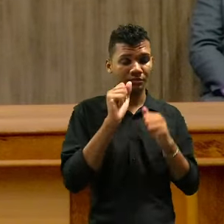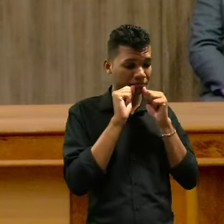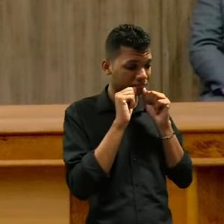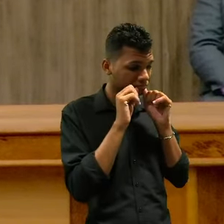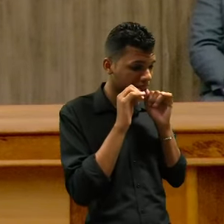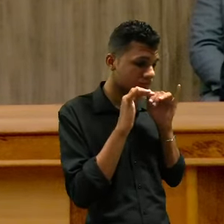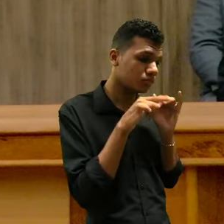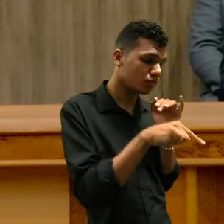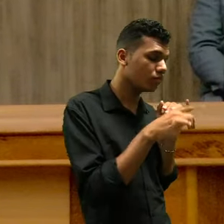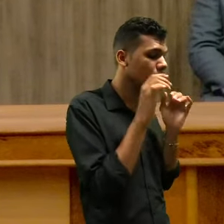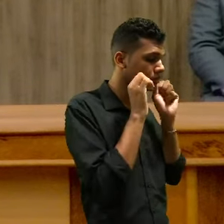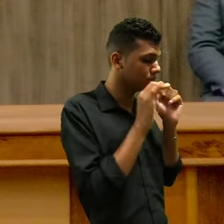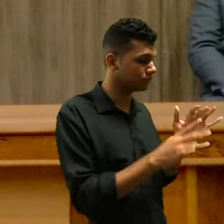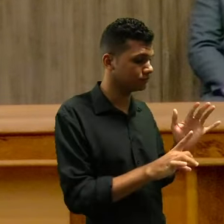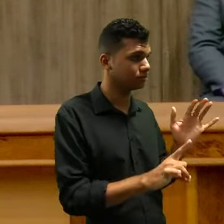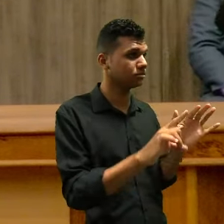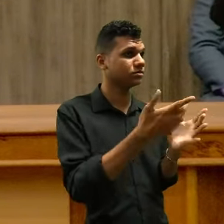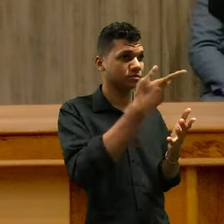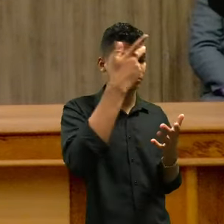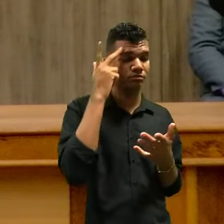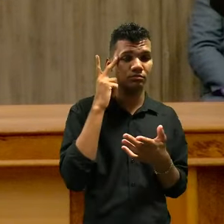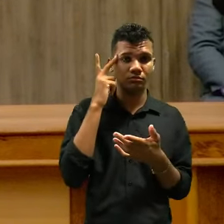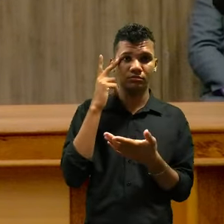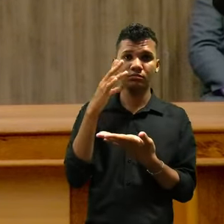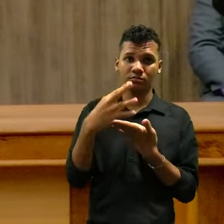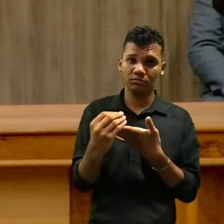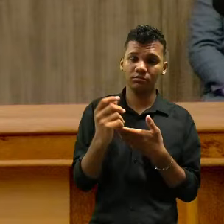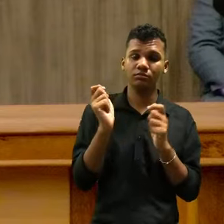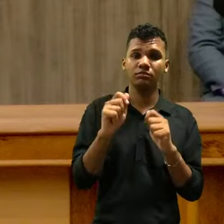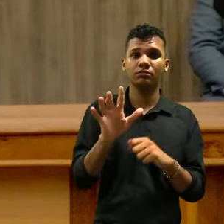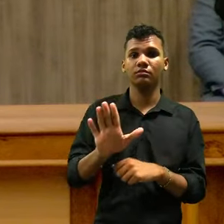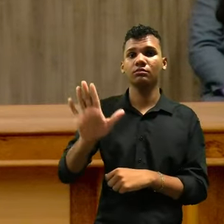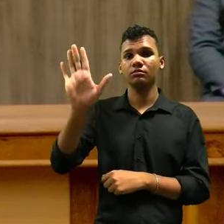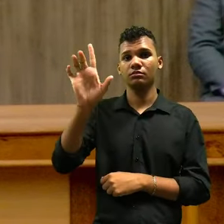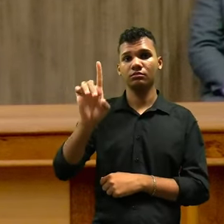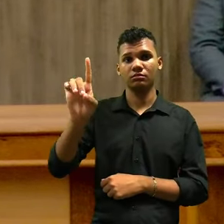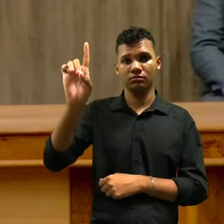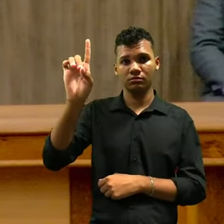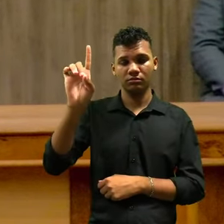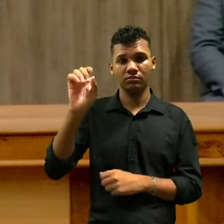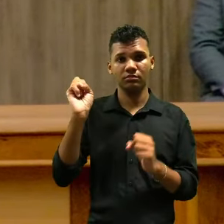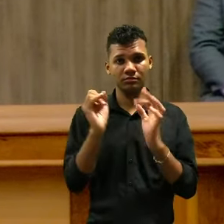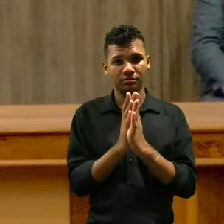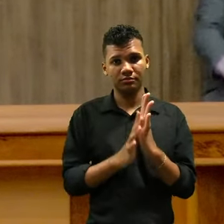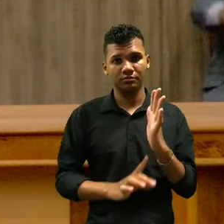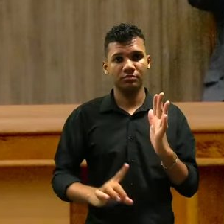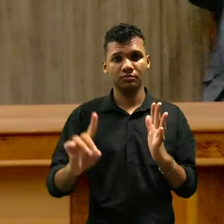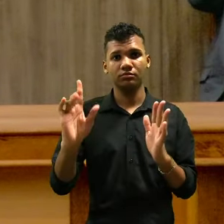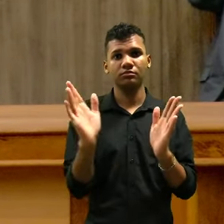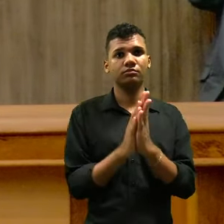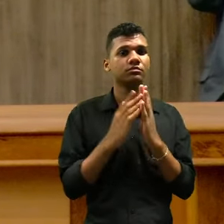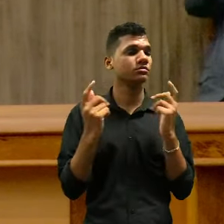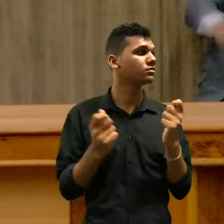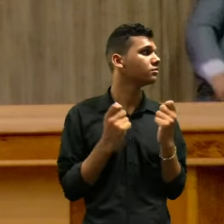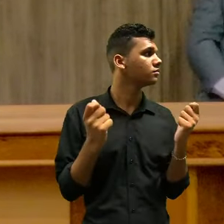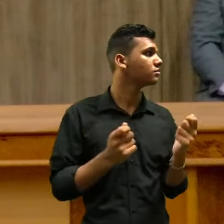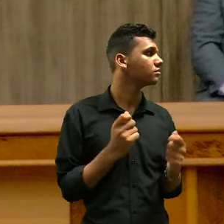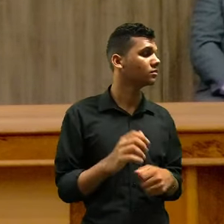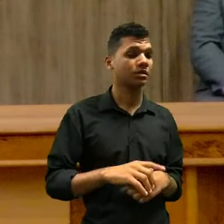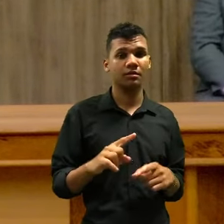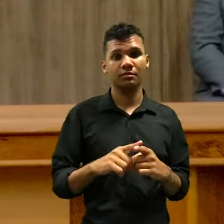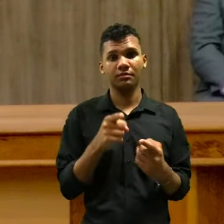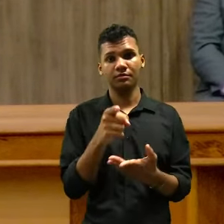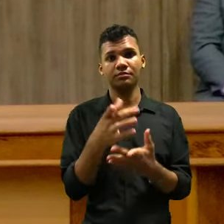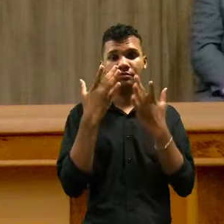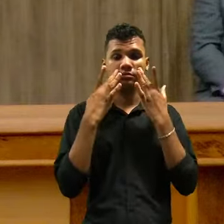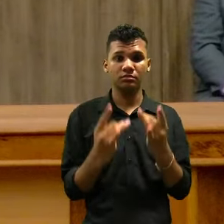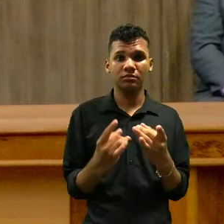Jeová quem é abençoado de Jeová aí diga glória a Deus Eita glória agora irmão olha para cá